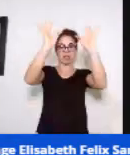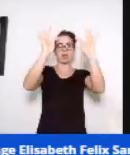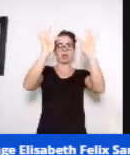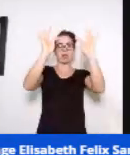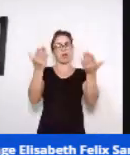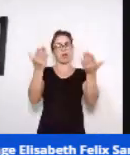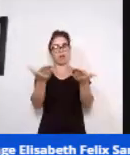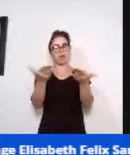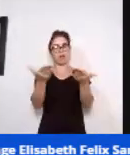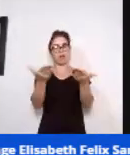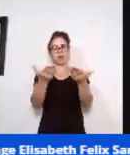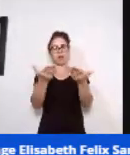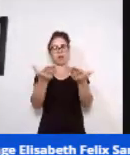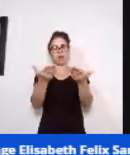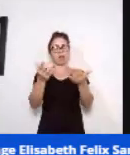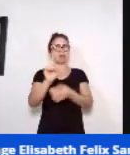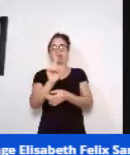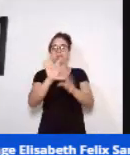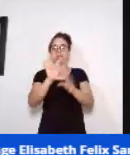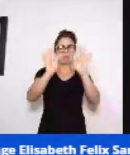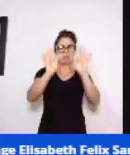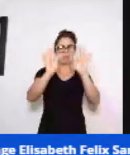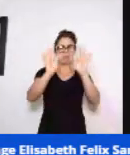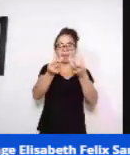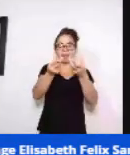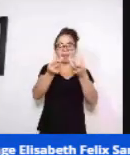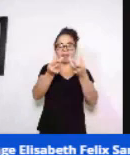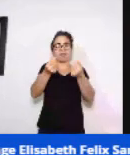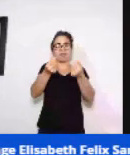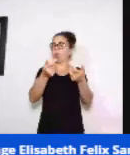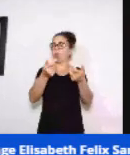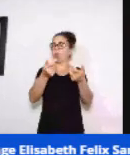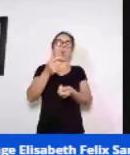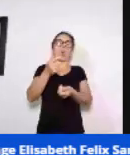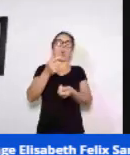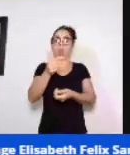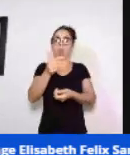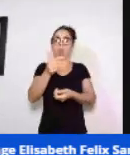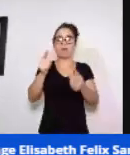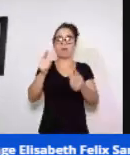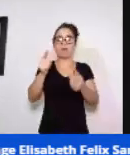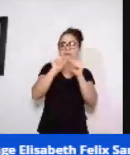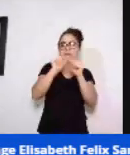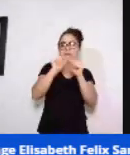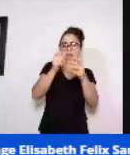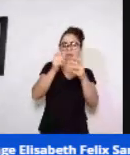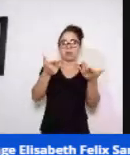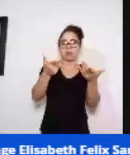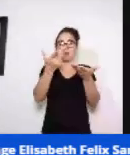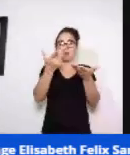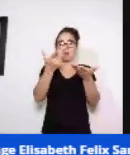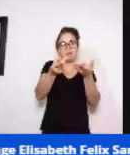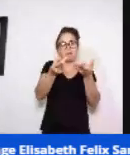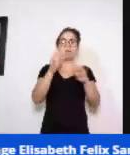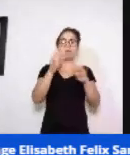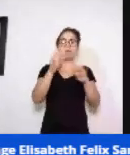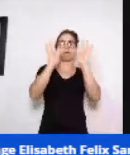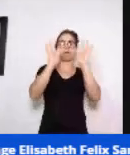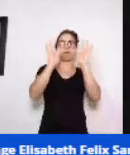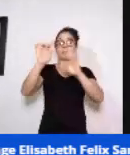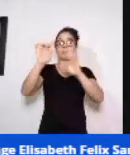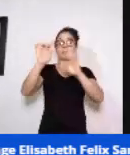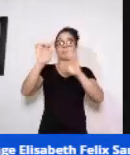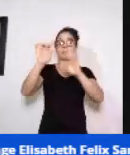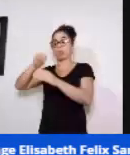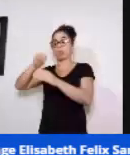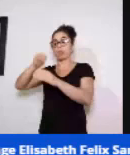essas tecnologias também estavam muito presentes. Então, nós priorizamos dentro da unidade escolar essa formação também com o